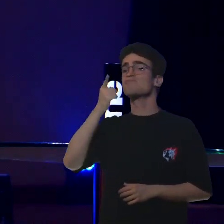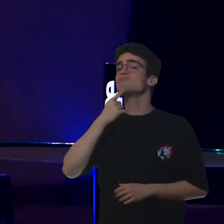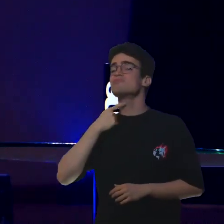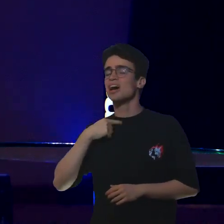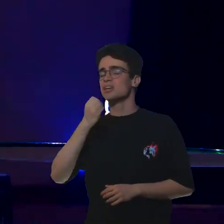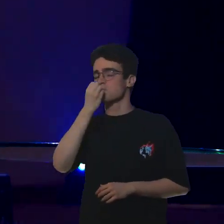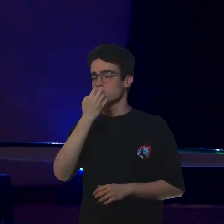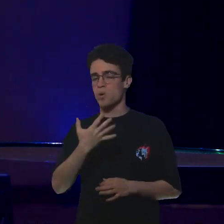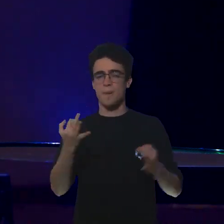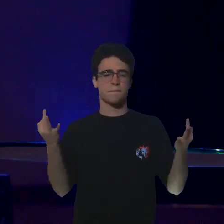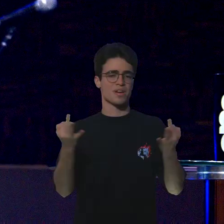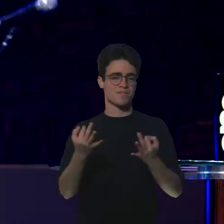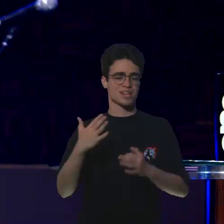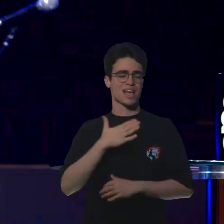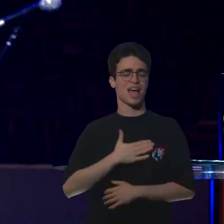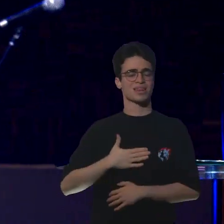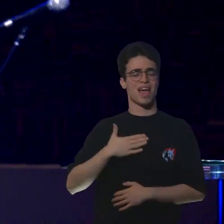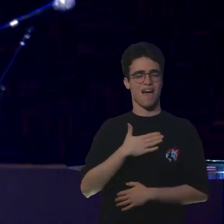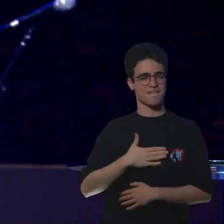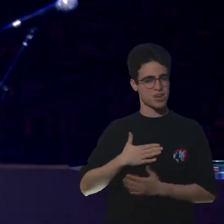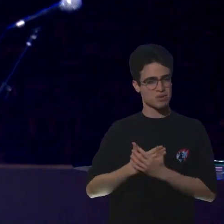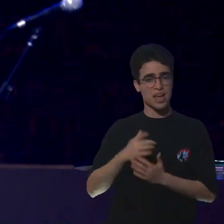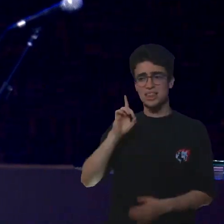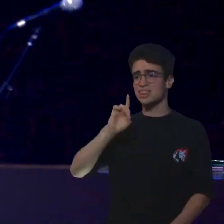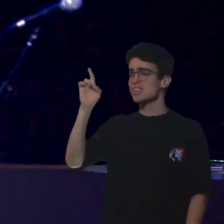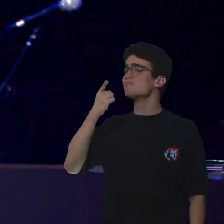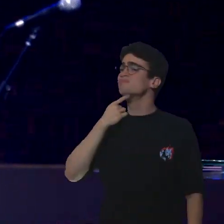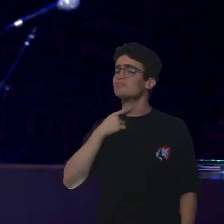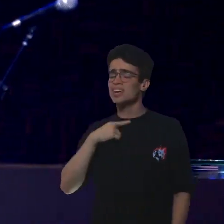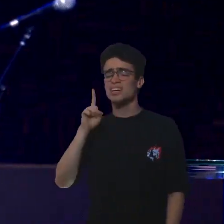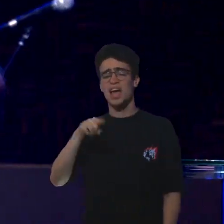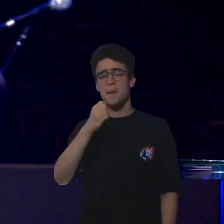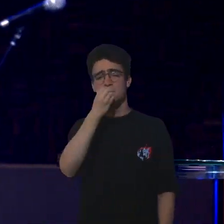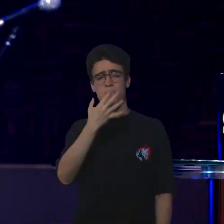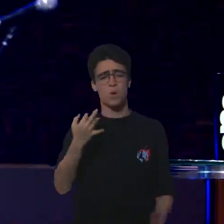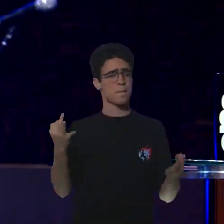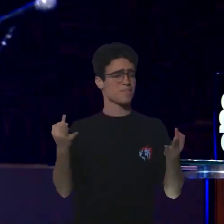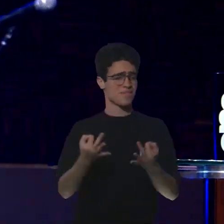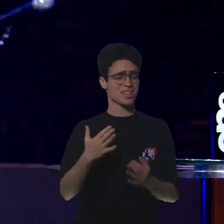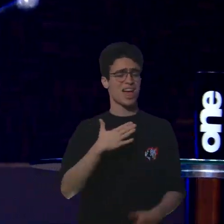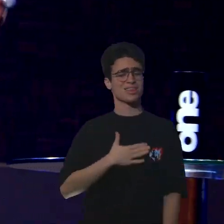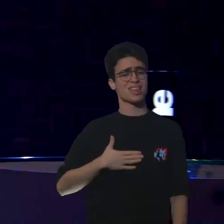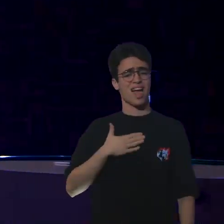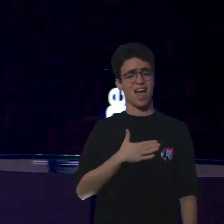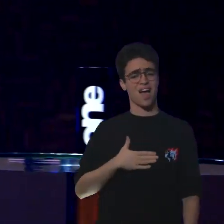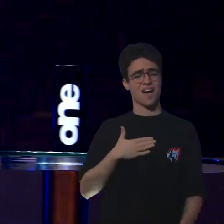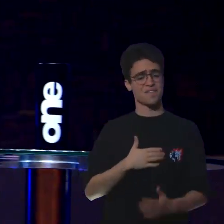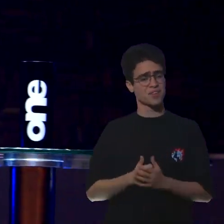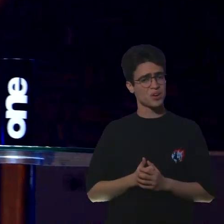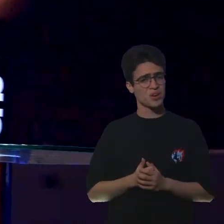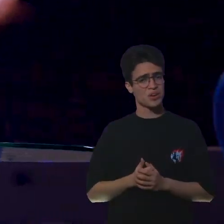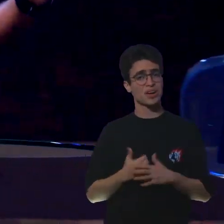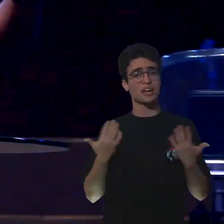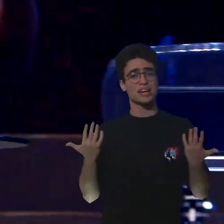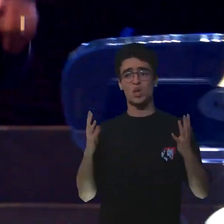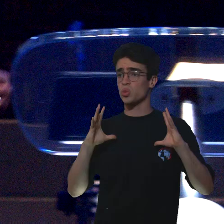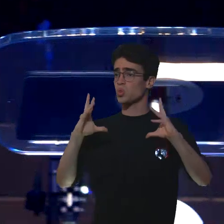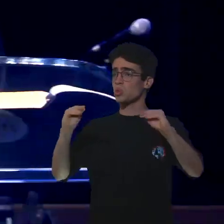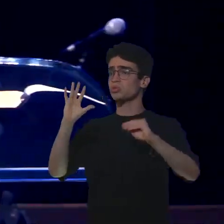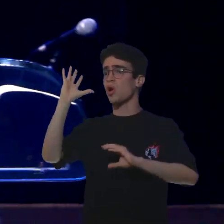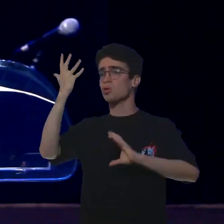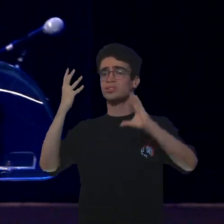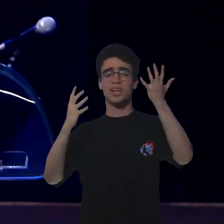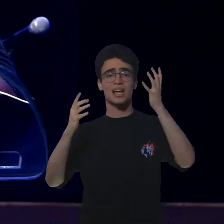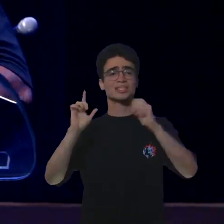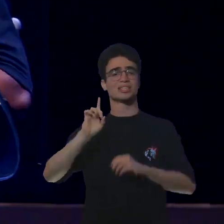boa, perfeita e agradável. A vontade de Deus ela é boa, perfeita e agradável. Não move uma folha da árvore se o Senhor